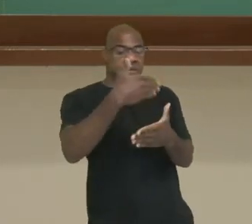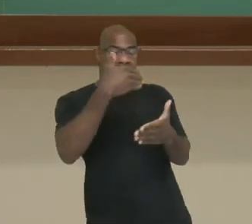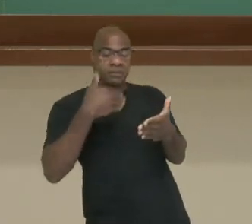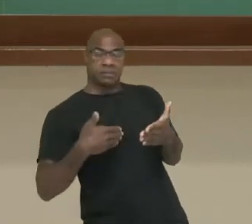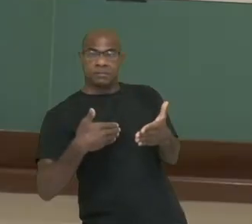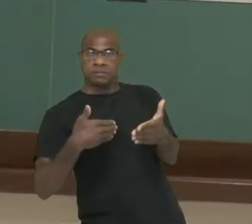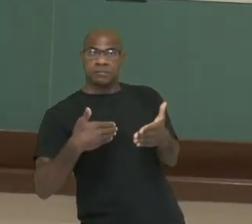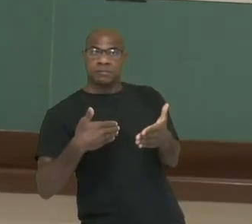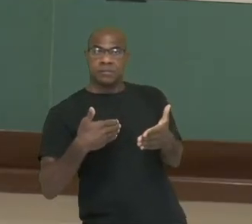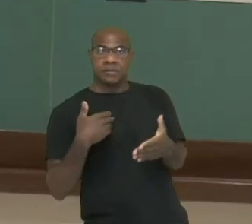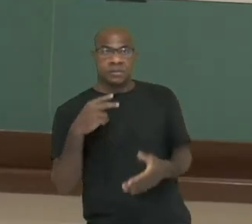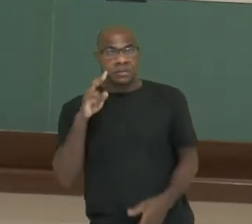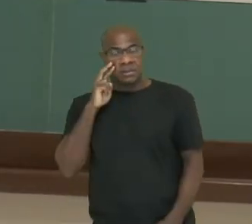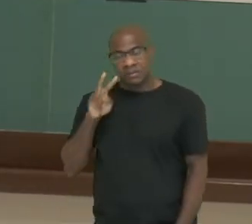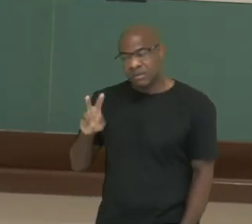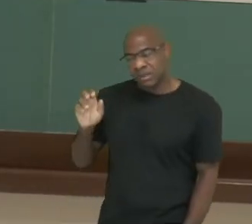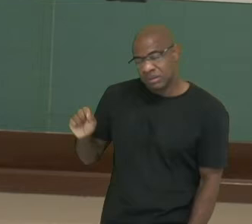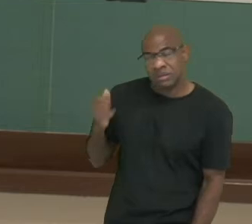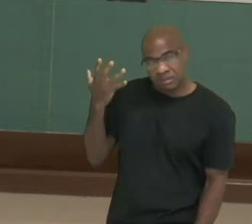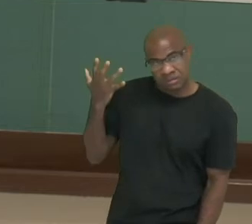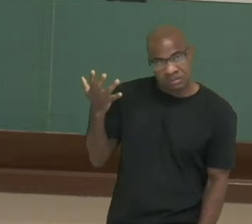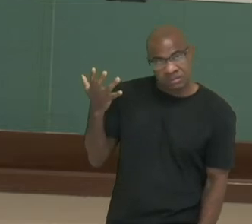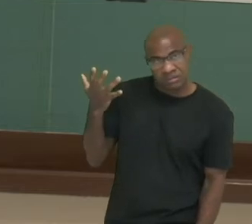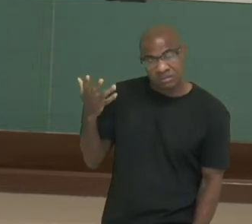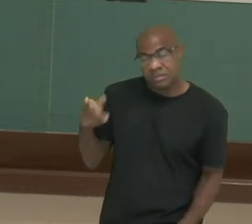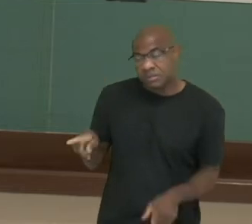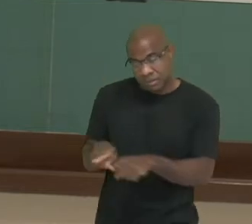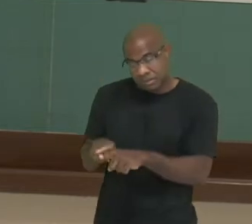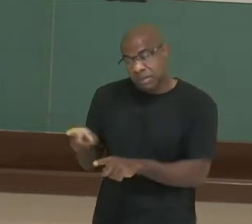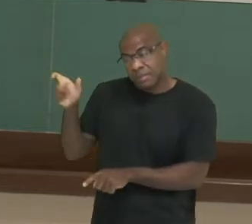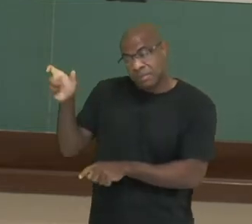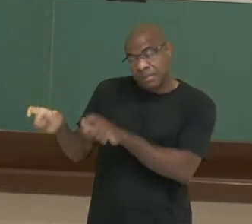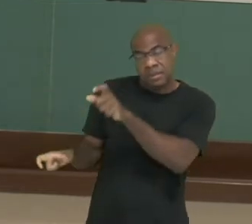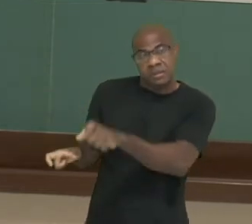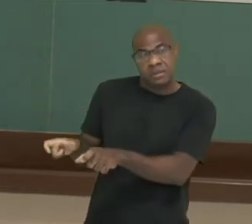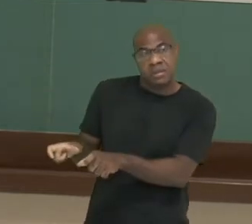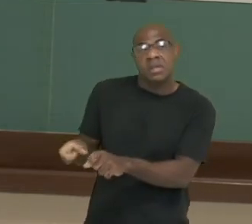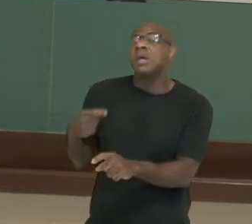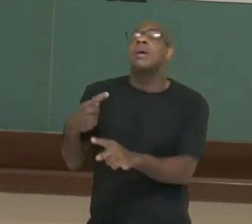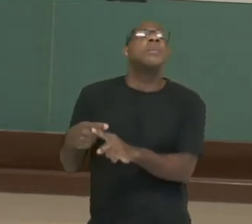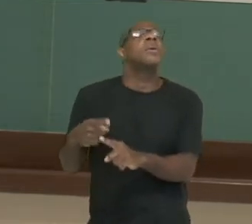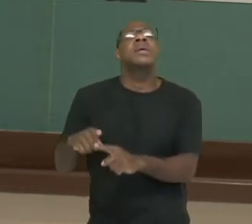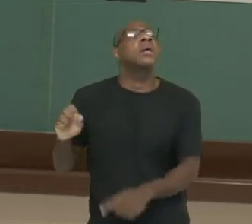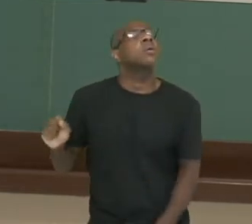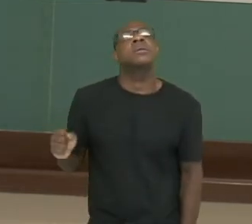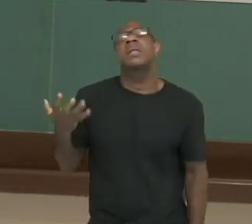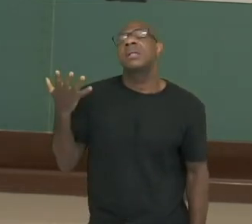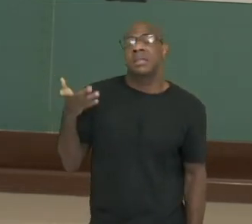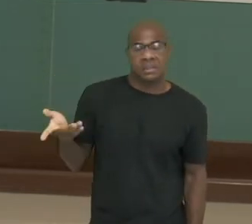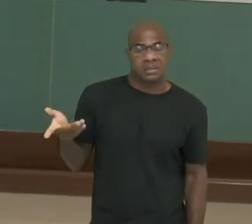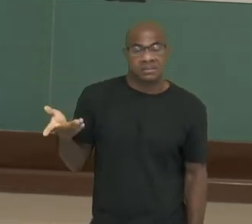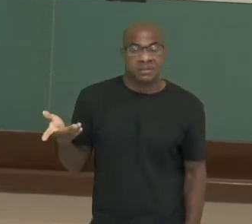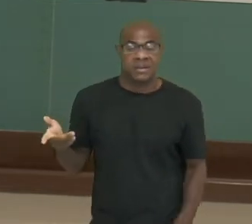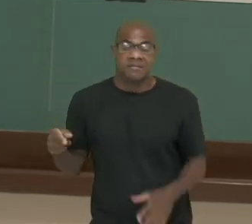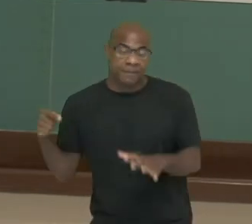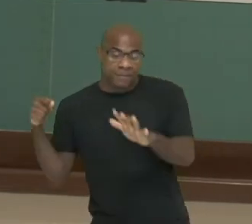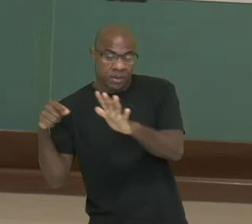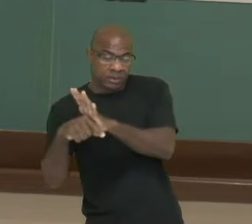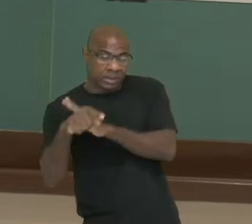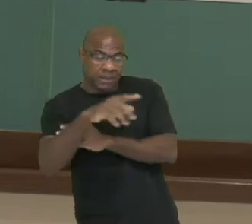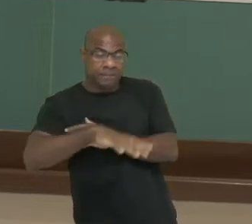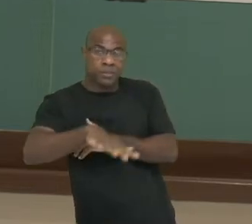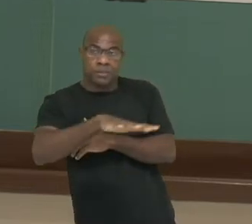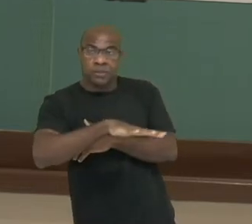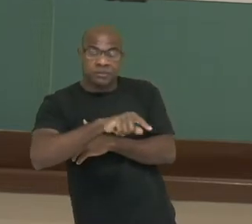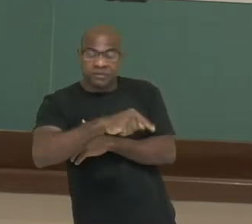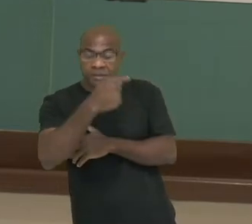teatro, você tá vendo que aconteceu isso e isso com essa personagem? E por que aconteceu isso? Vai levar à reflexão, né? Então